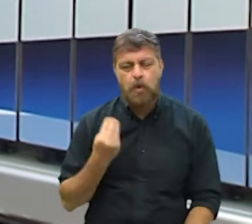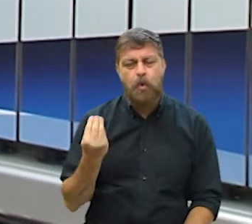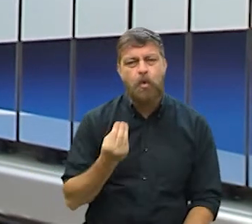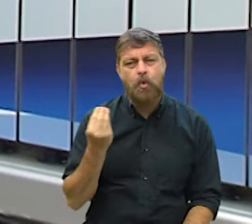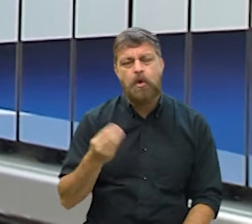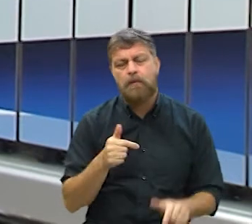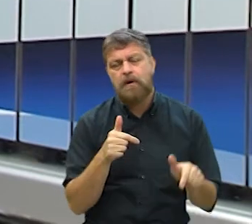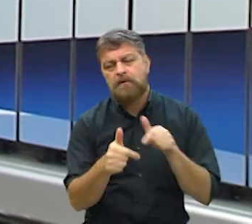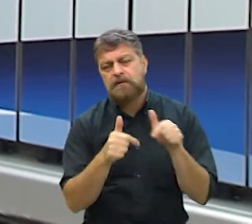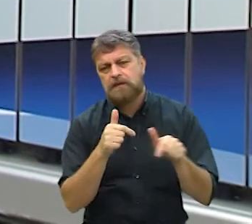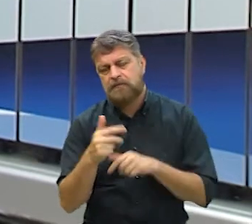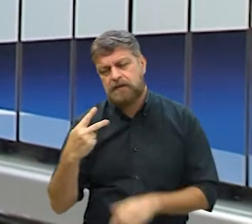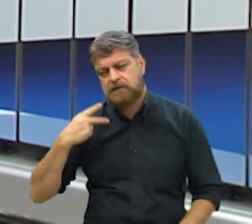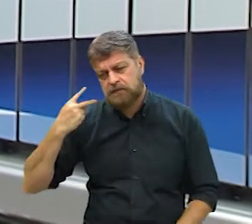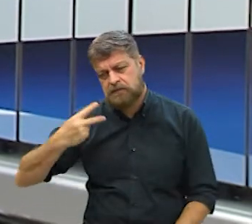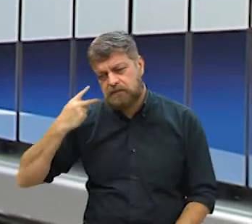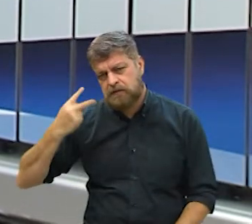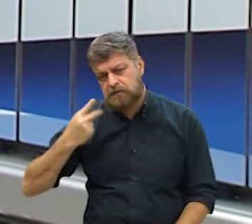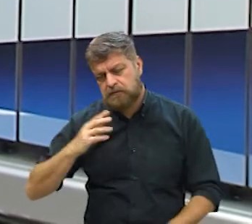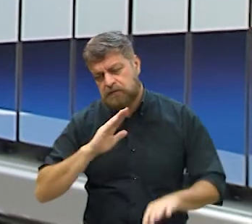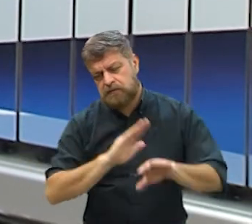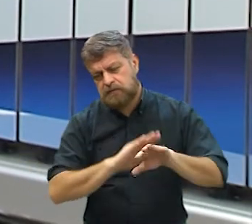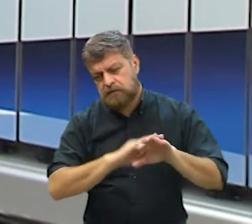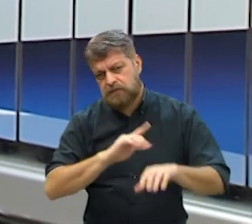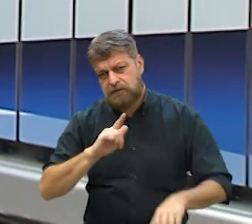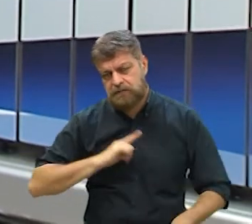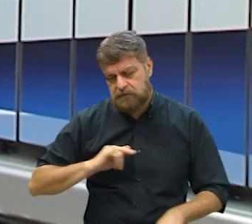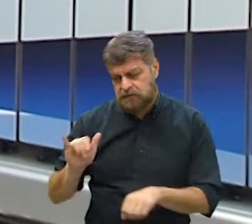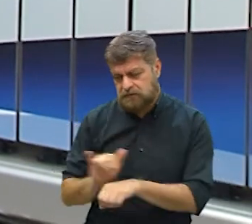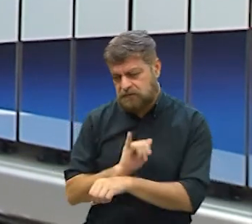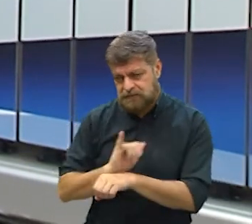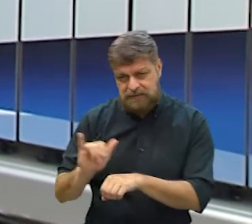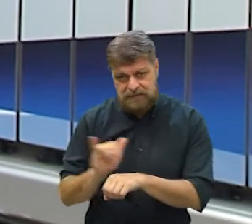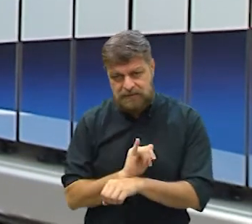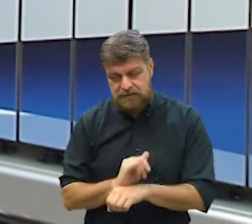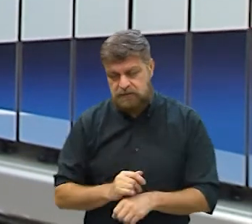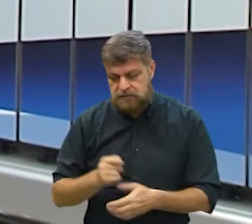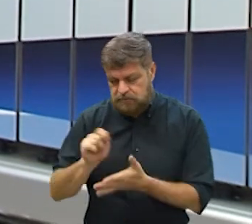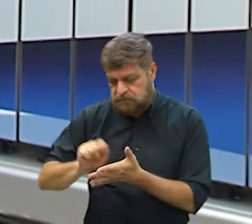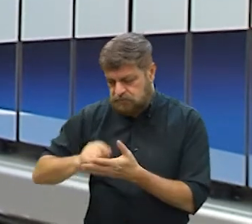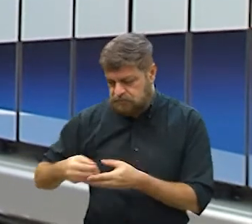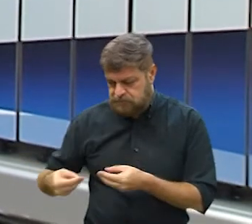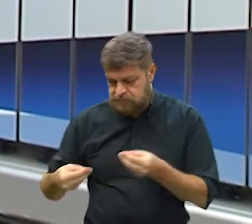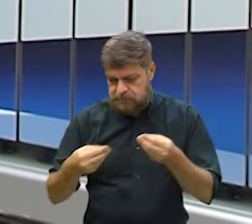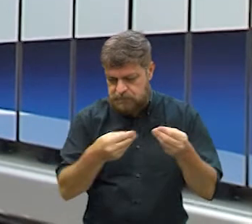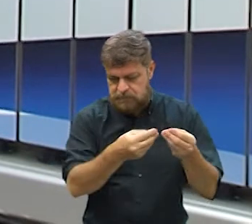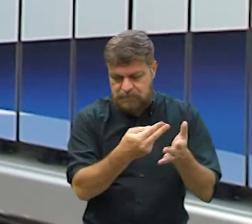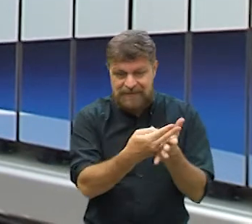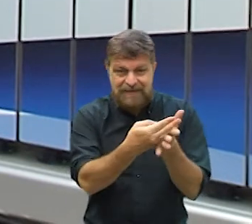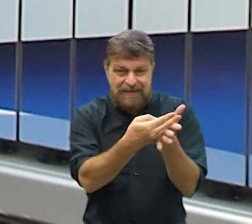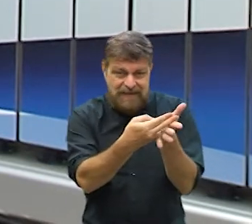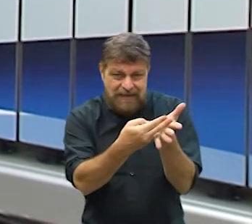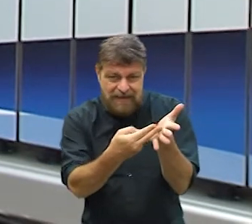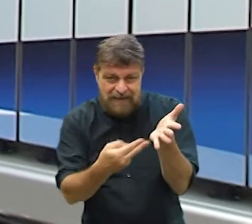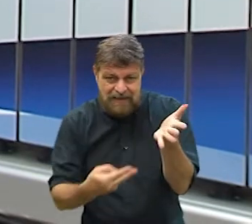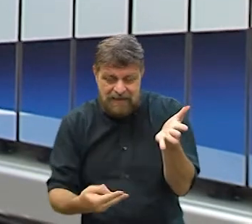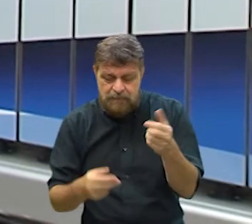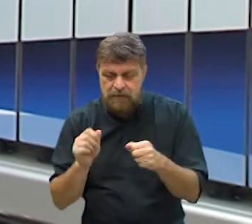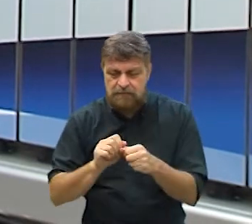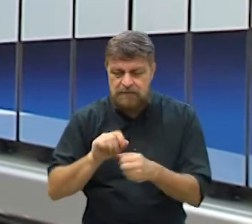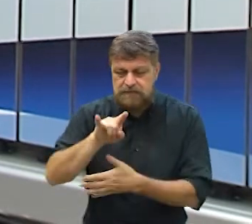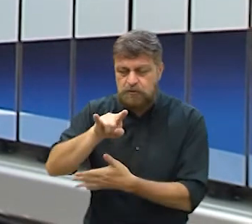que é o trabalho de vocês, dos parlamentares? Vocês têm as ferramentas de indicação, de requerimento, faz